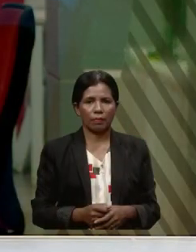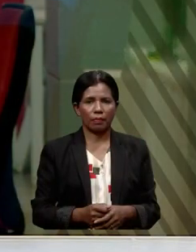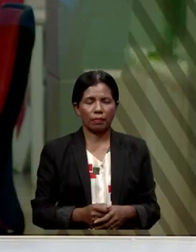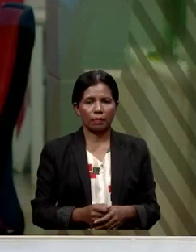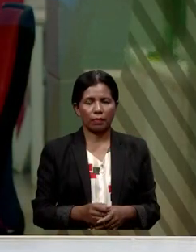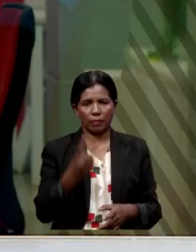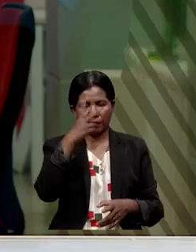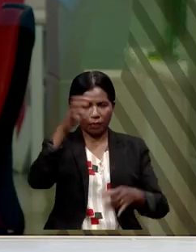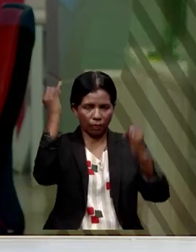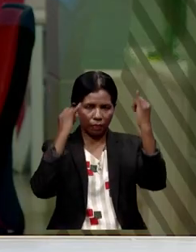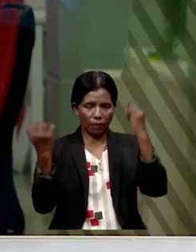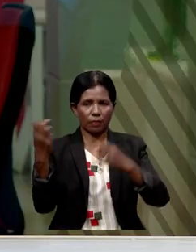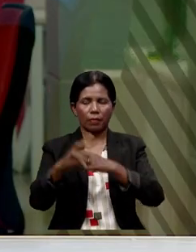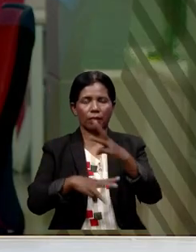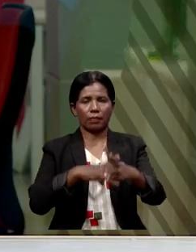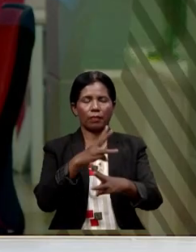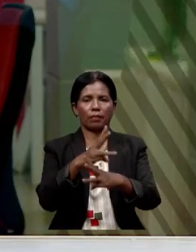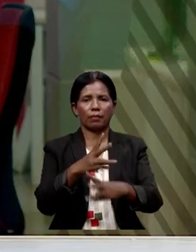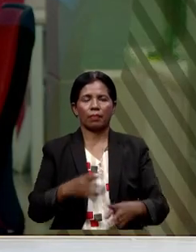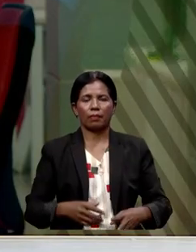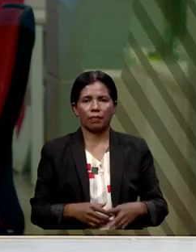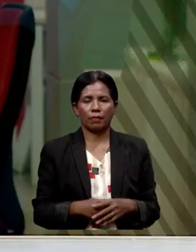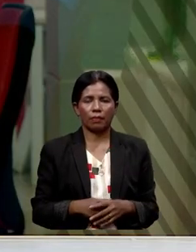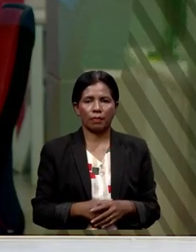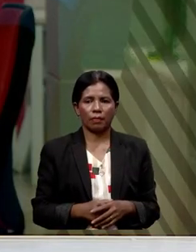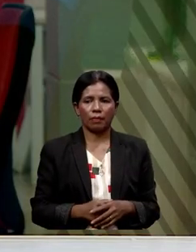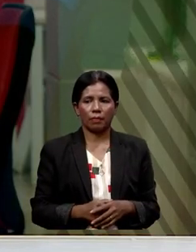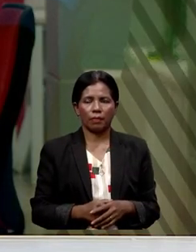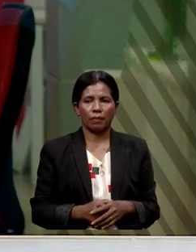Termo te acompanha a informação Sira com o Abamundo.